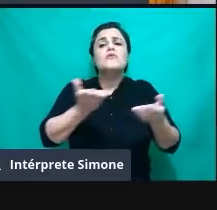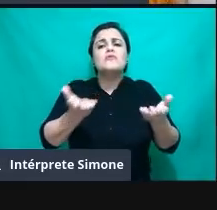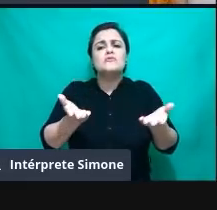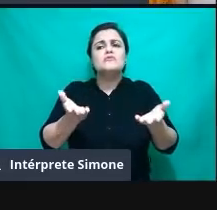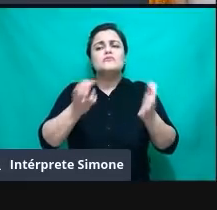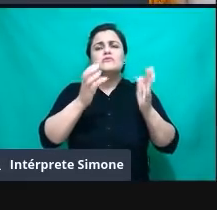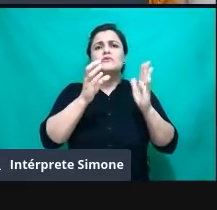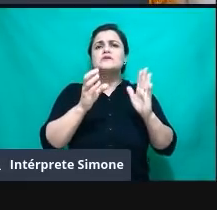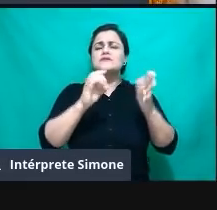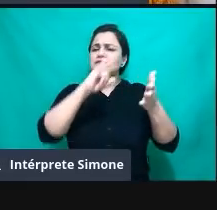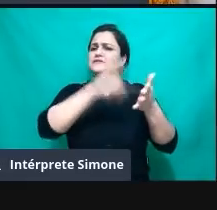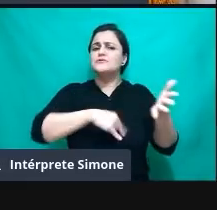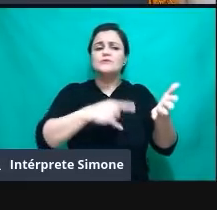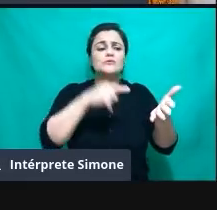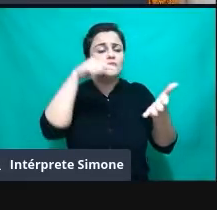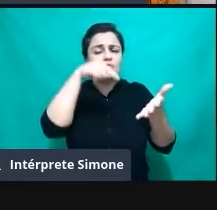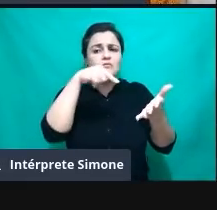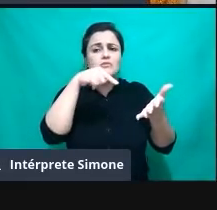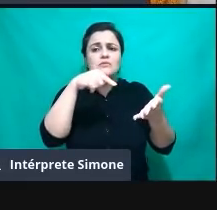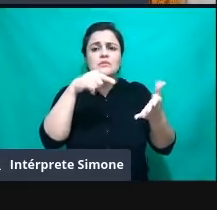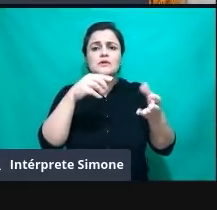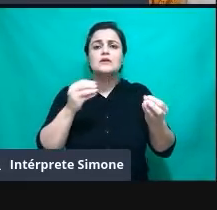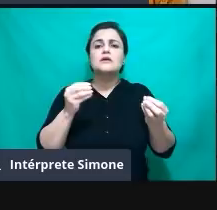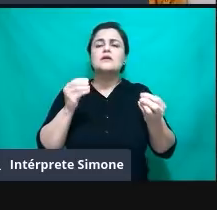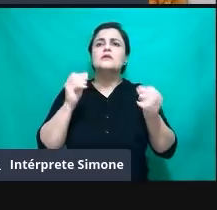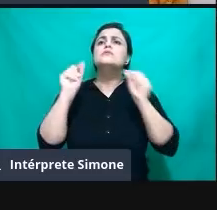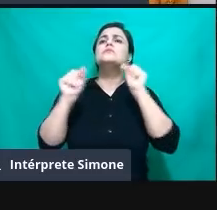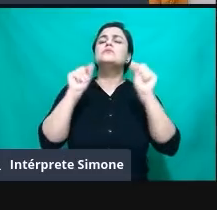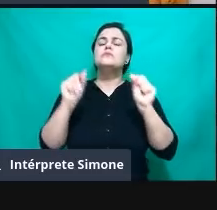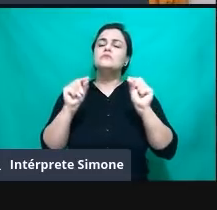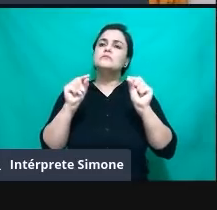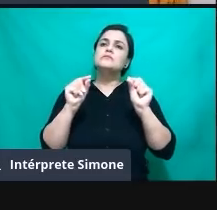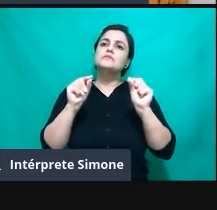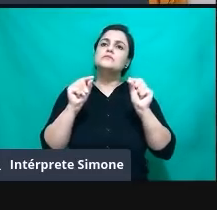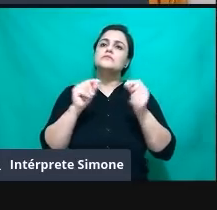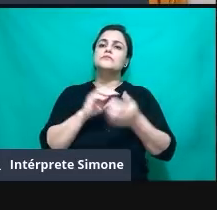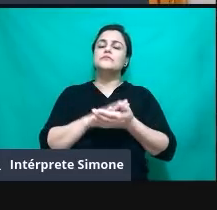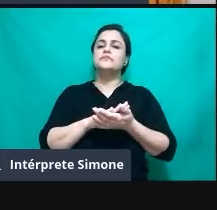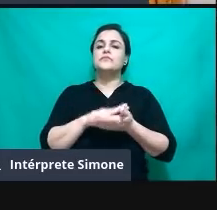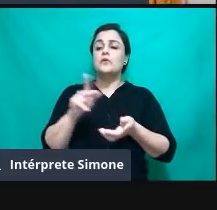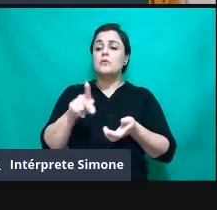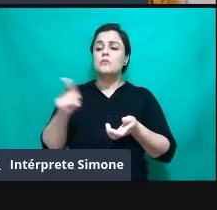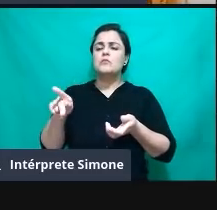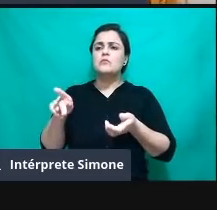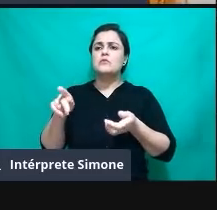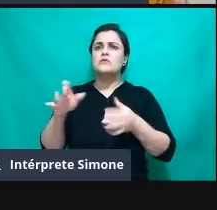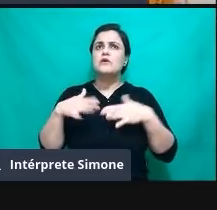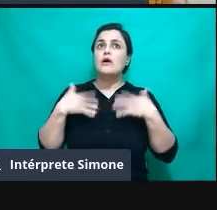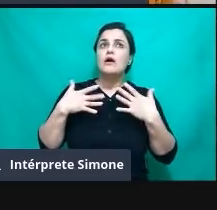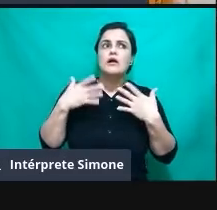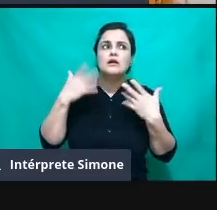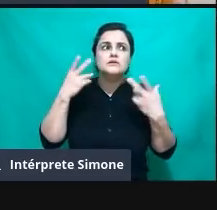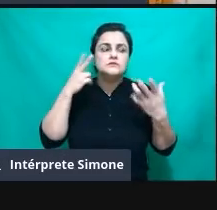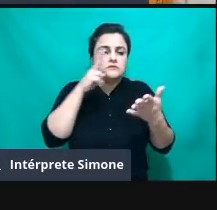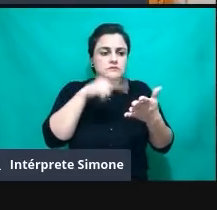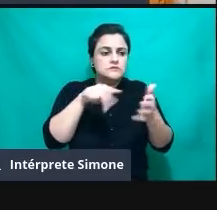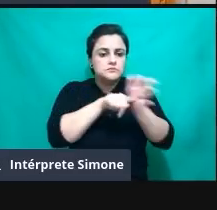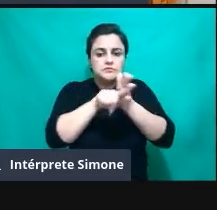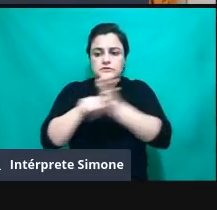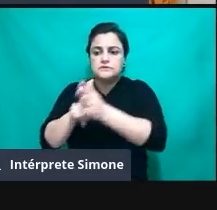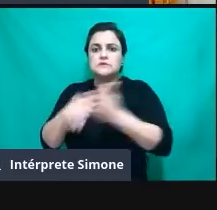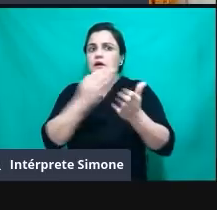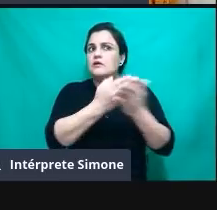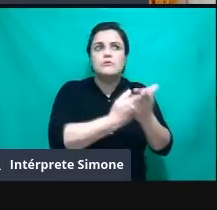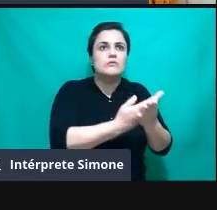sobre isso. Então, nós temos a álgebra, as probabilidades e a estatística, né, que